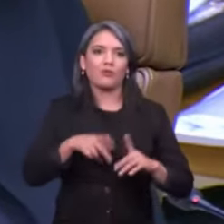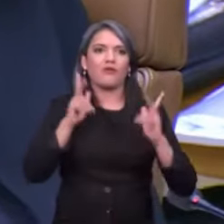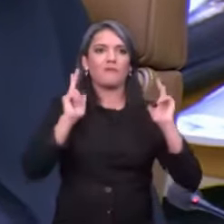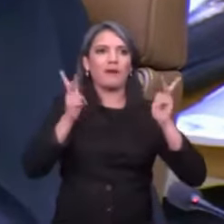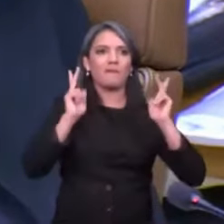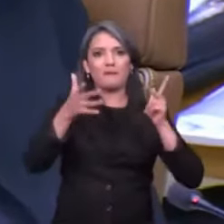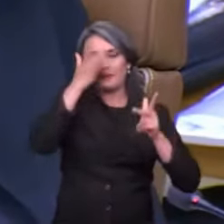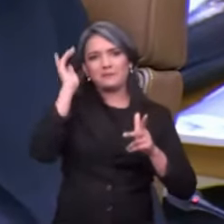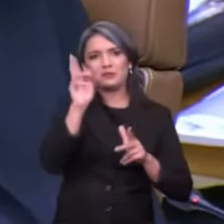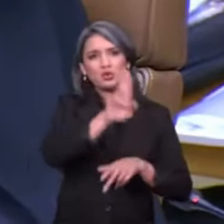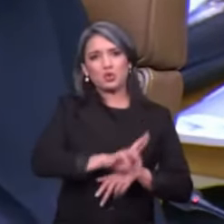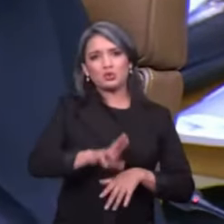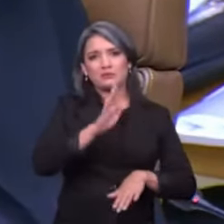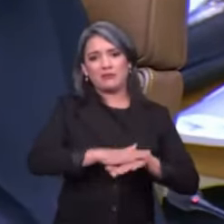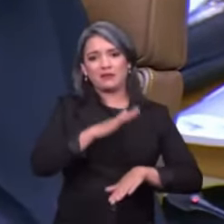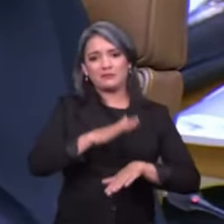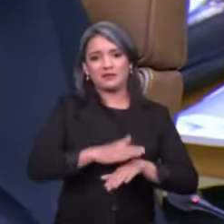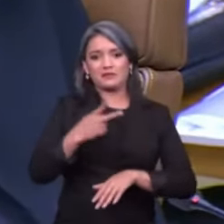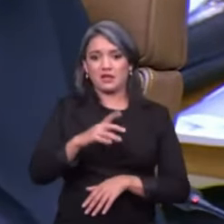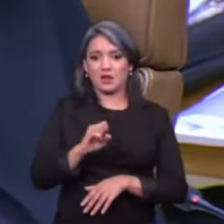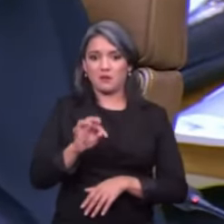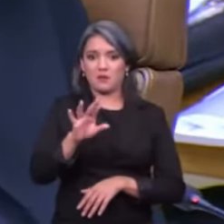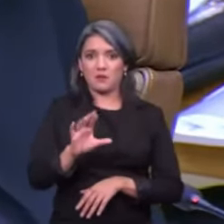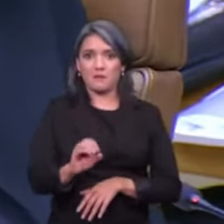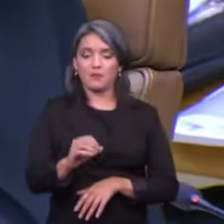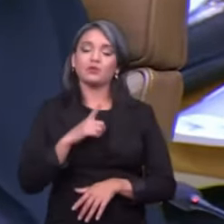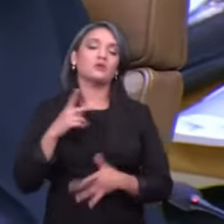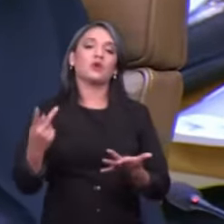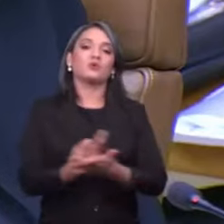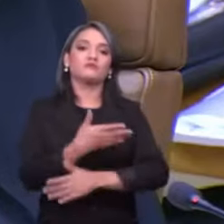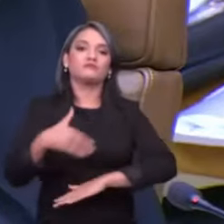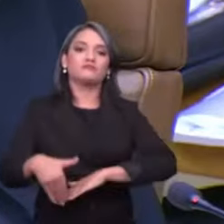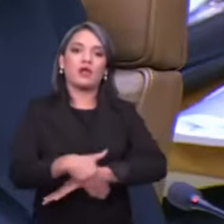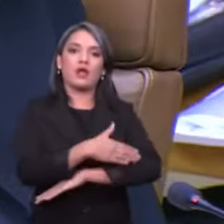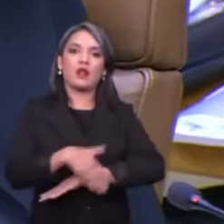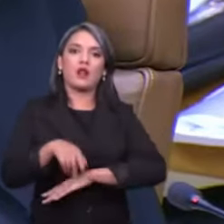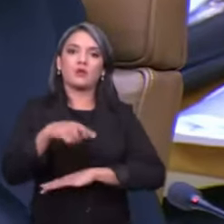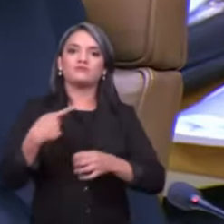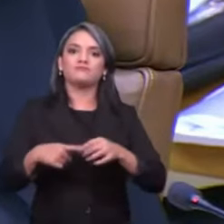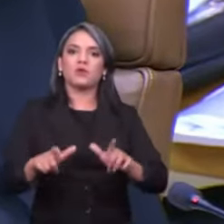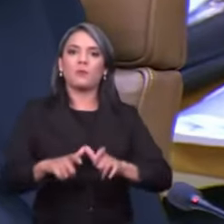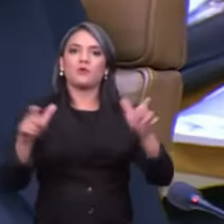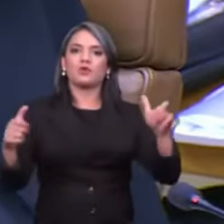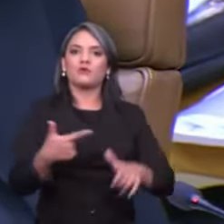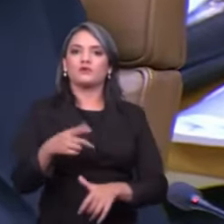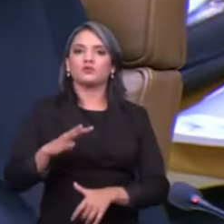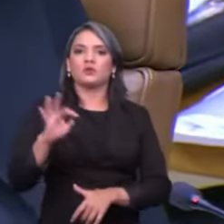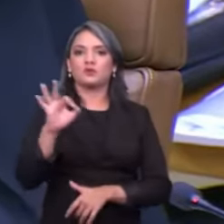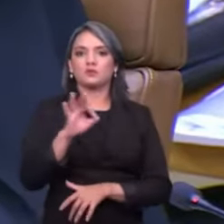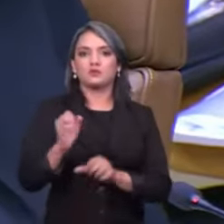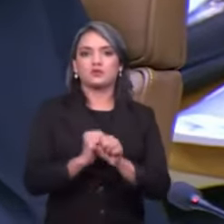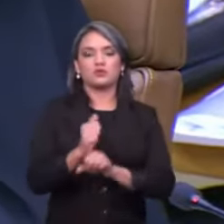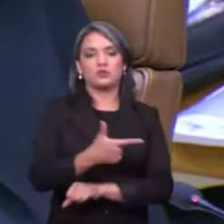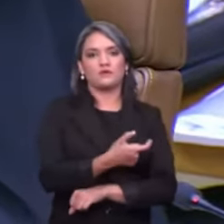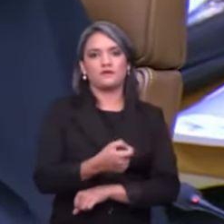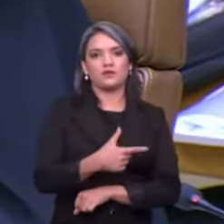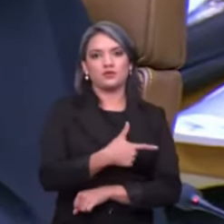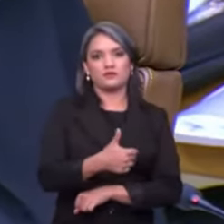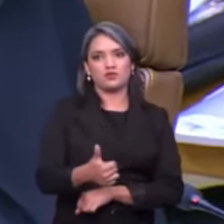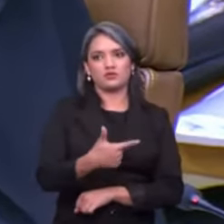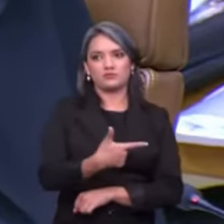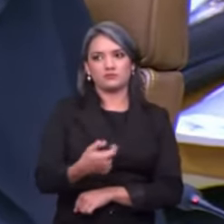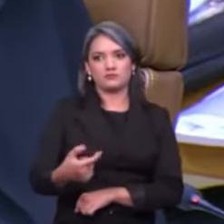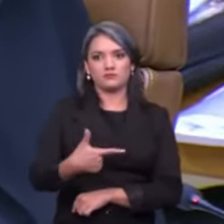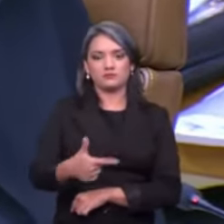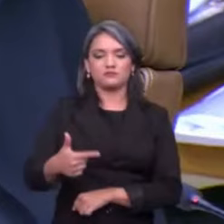Porto, a recolha de detritos relacionados com drogas nas ruas da cidade aumentou 24% entre 2021 e 2022,